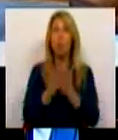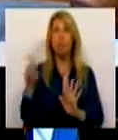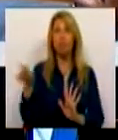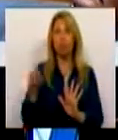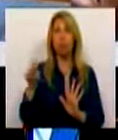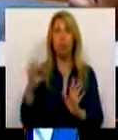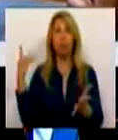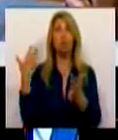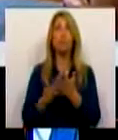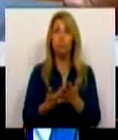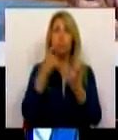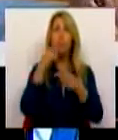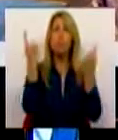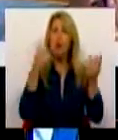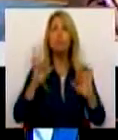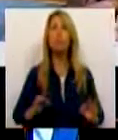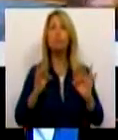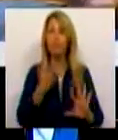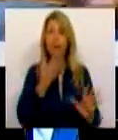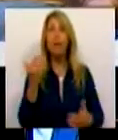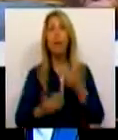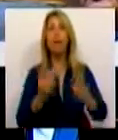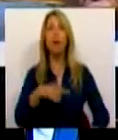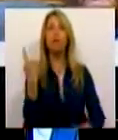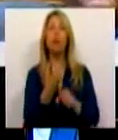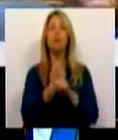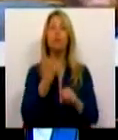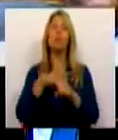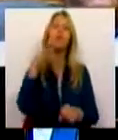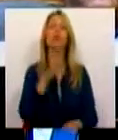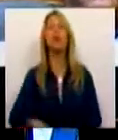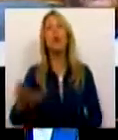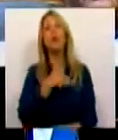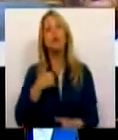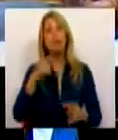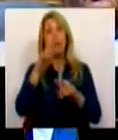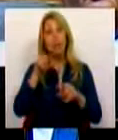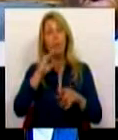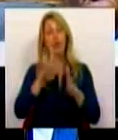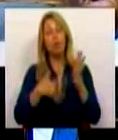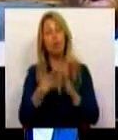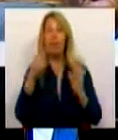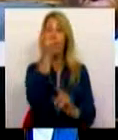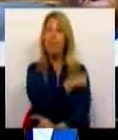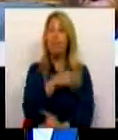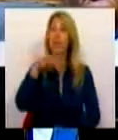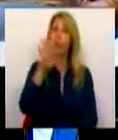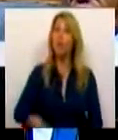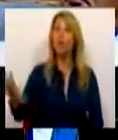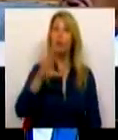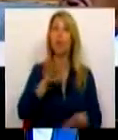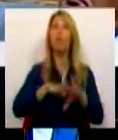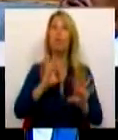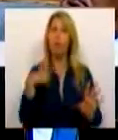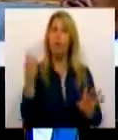veio precisamente provar a eficácia do nosso Serviço Nacional de Saúde e do Plano de Vacinação Nacional. Foi por termos